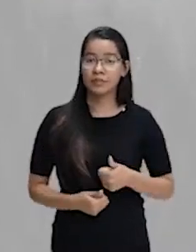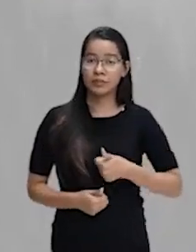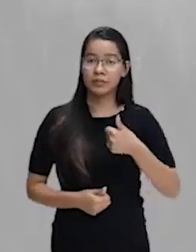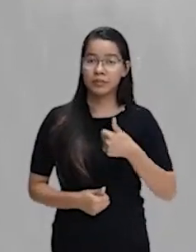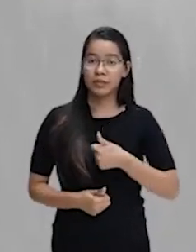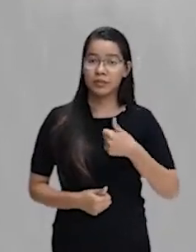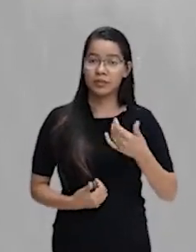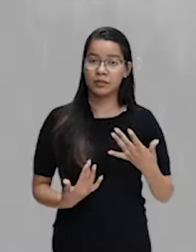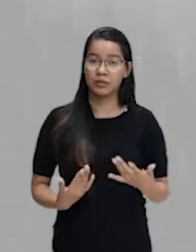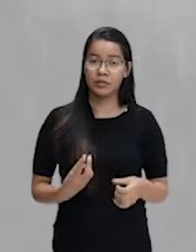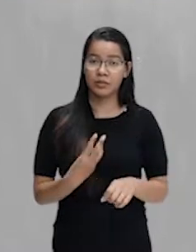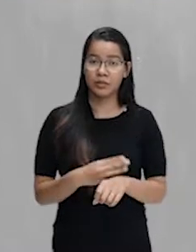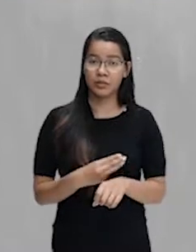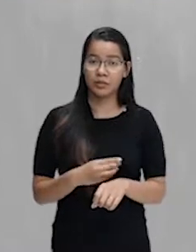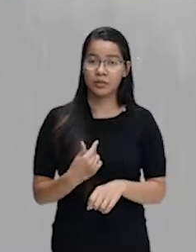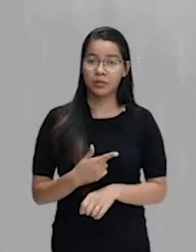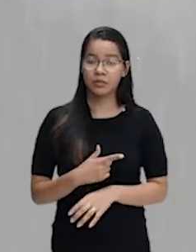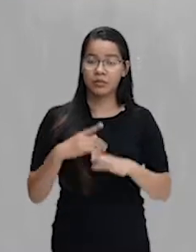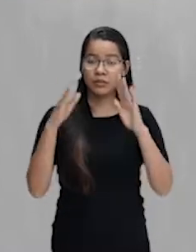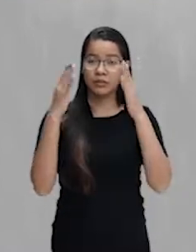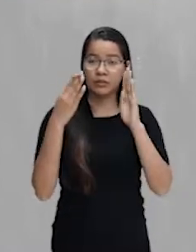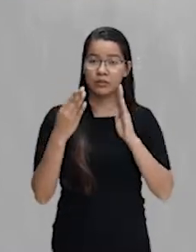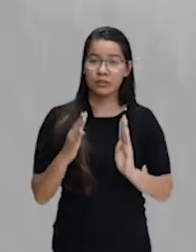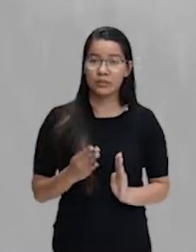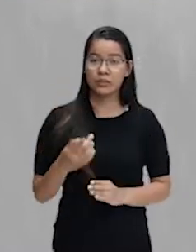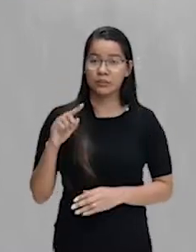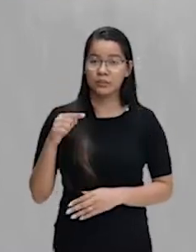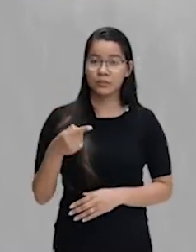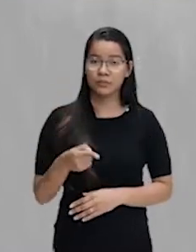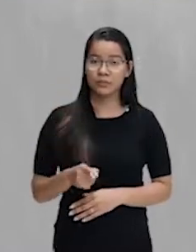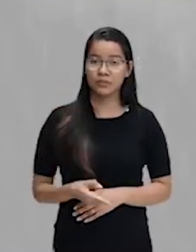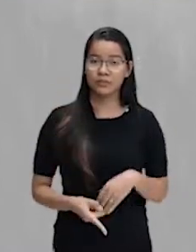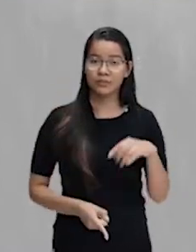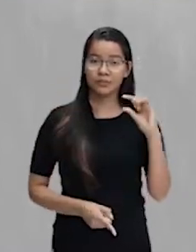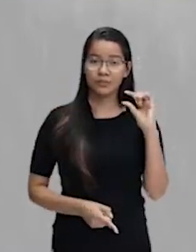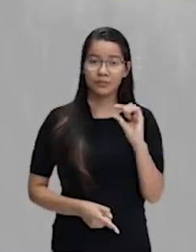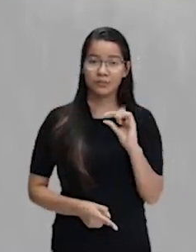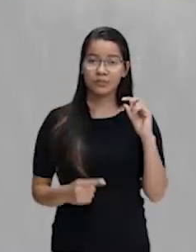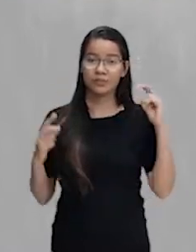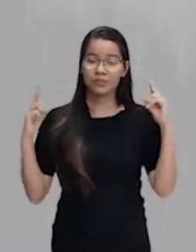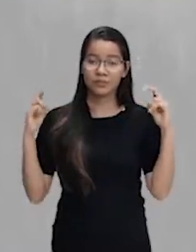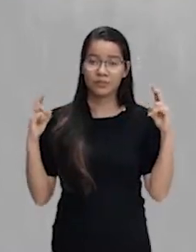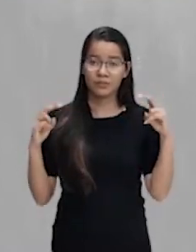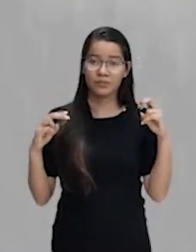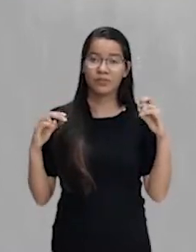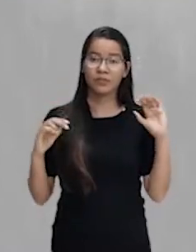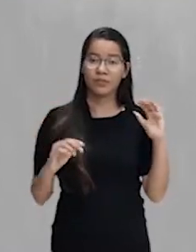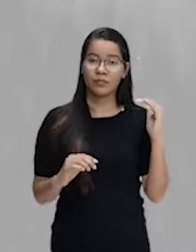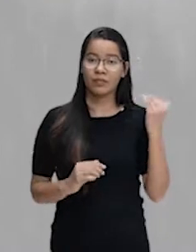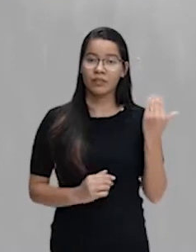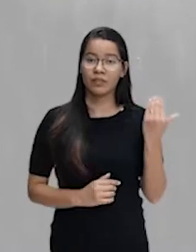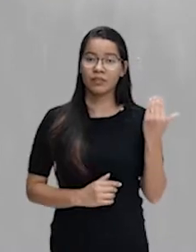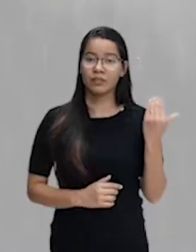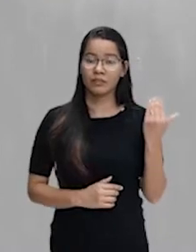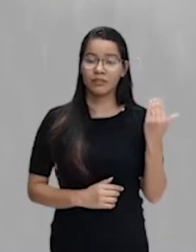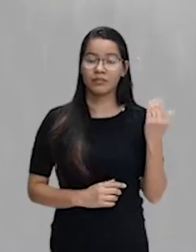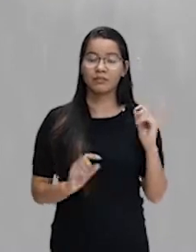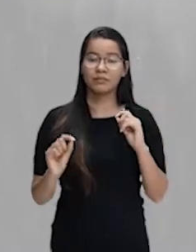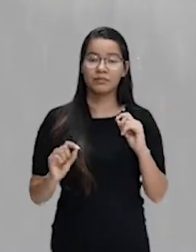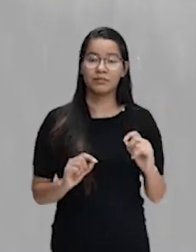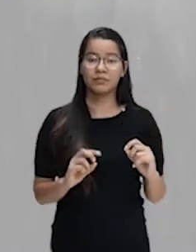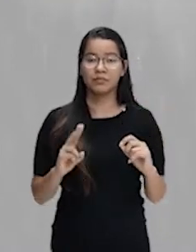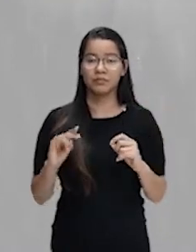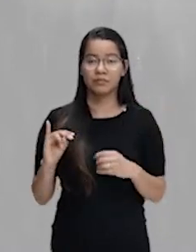nós analisarmos, vasculharmos um pouquinho sobre os acontecimentos que